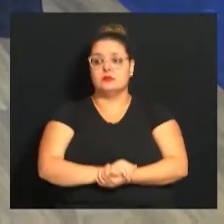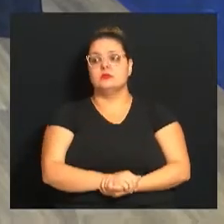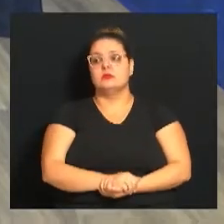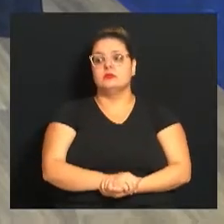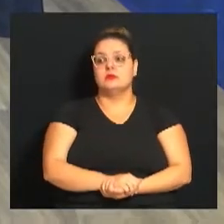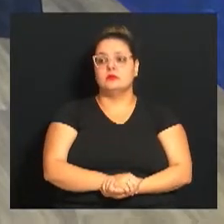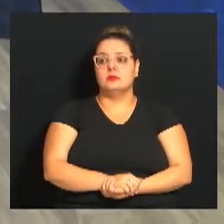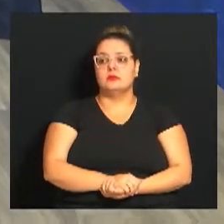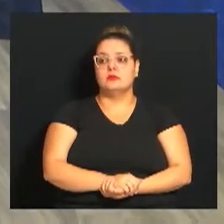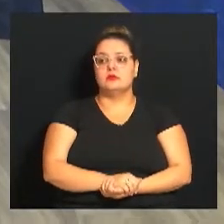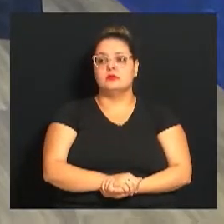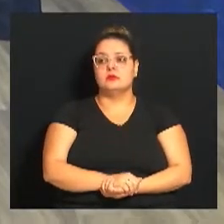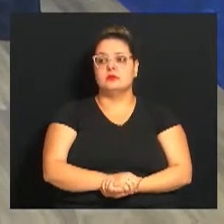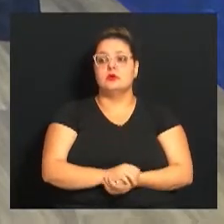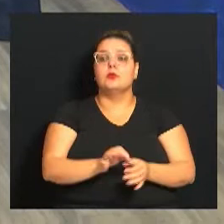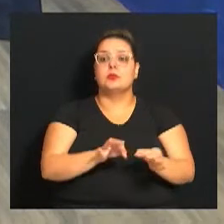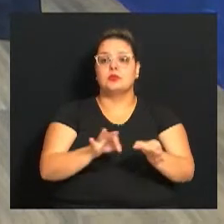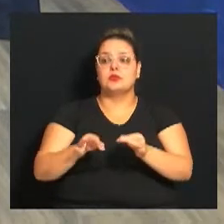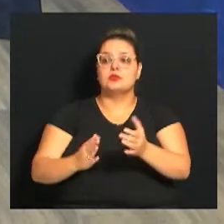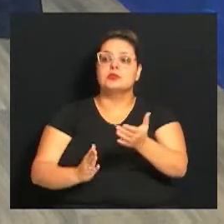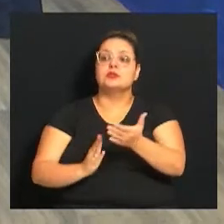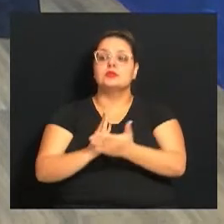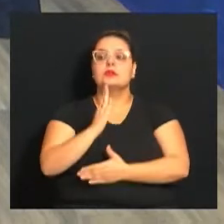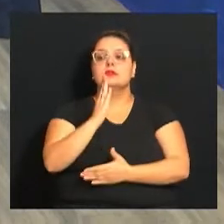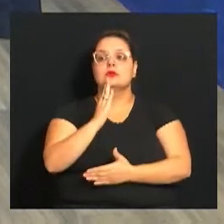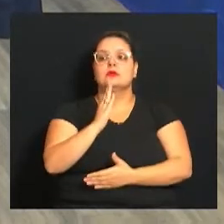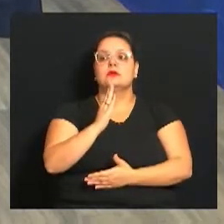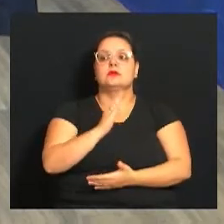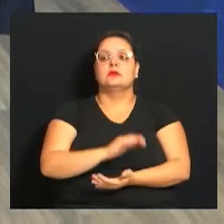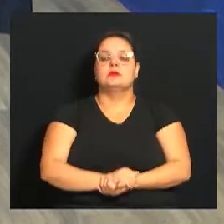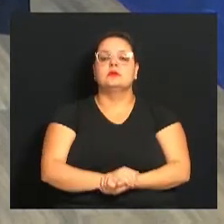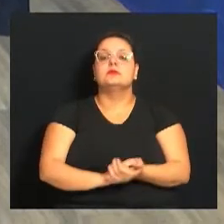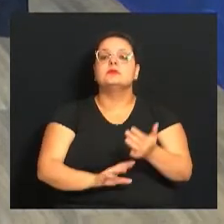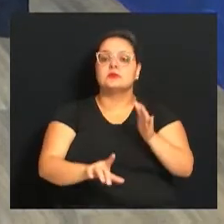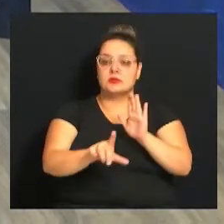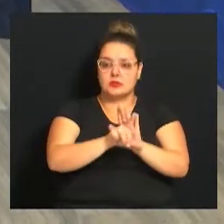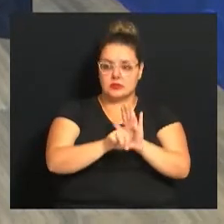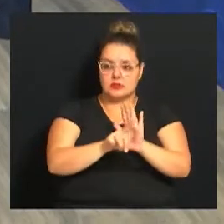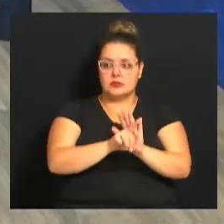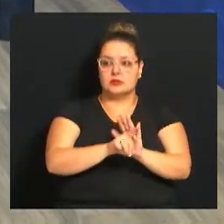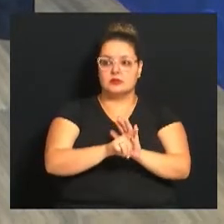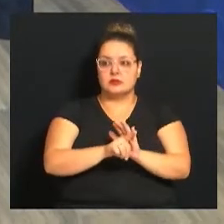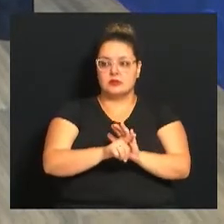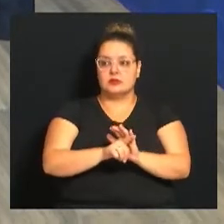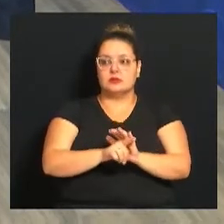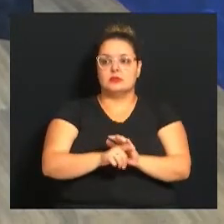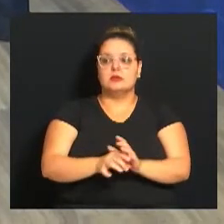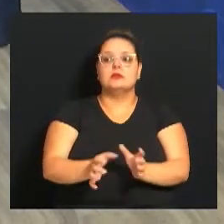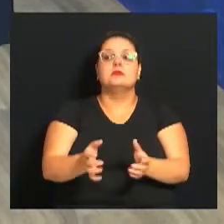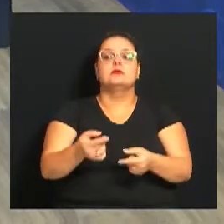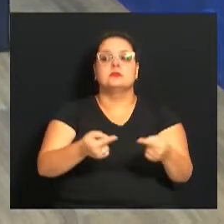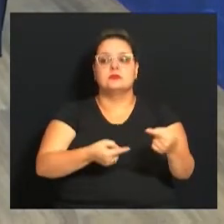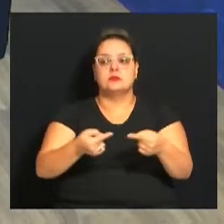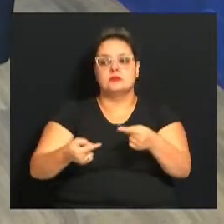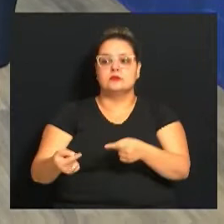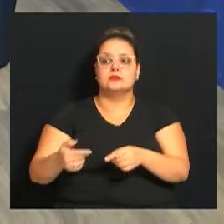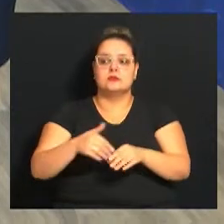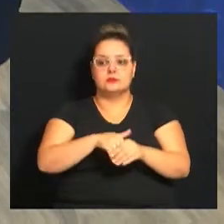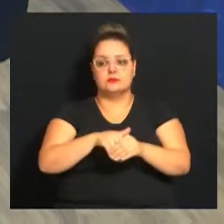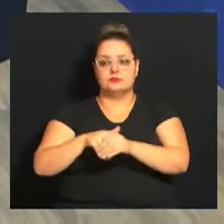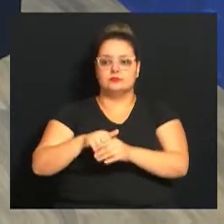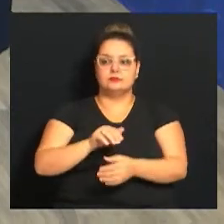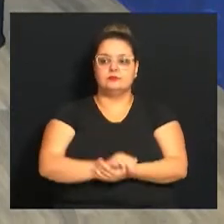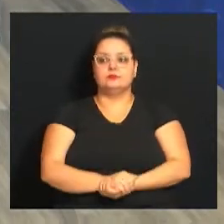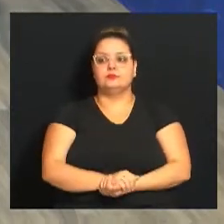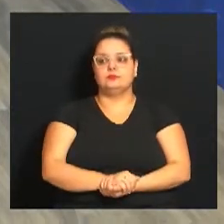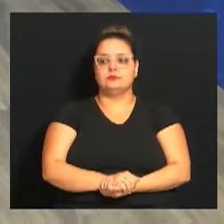O projeto, então, foi aprovado na legalidade e vai passar por um segundo turno de votação. A gente